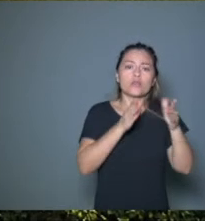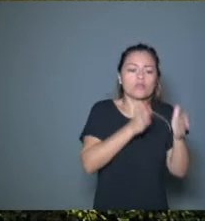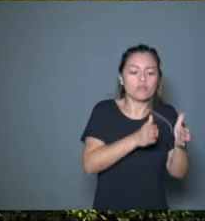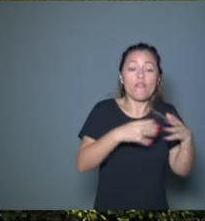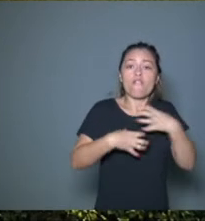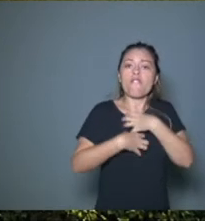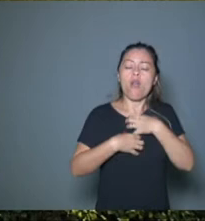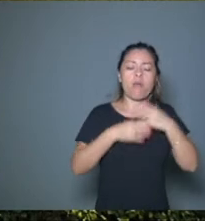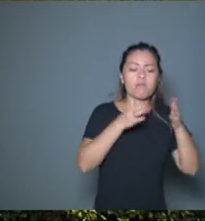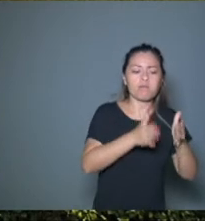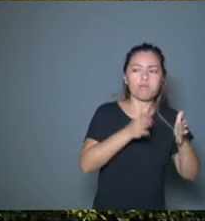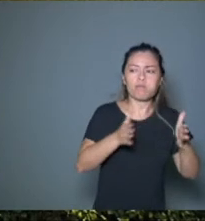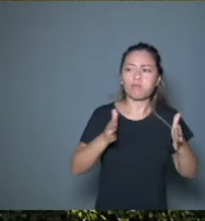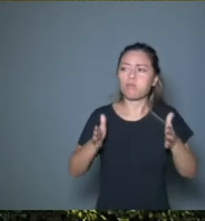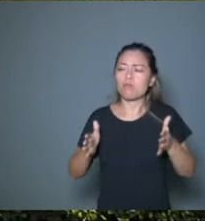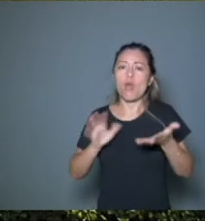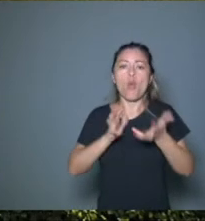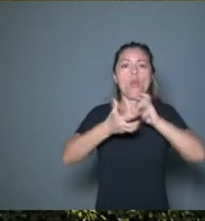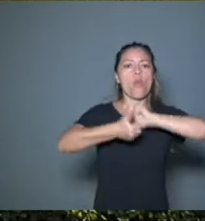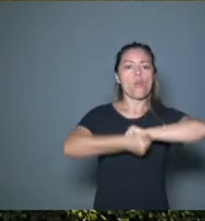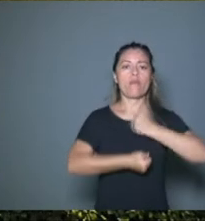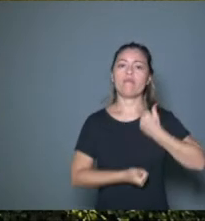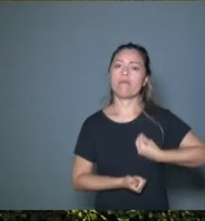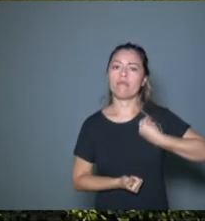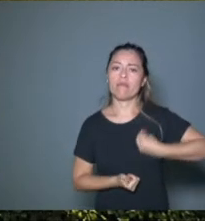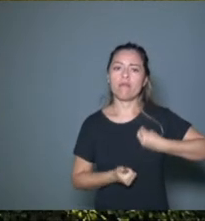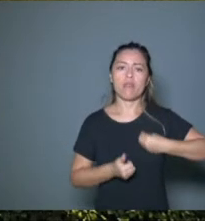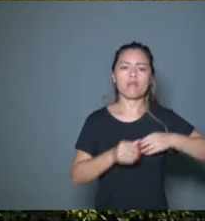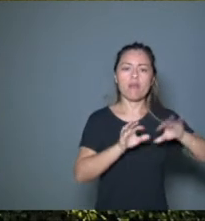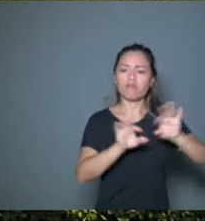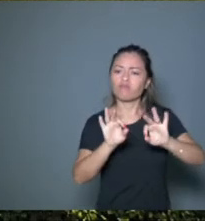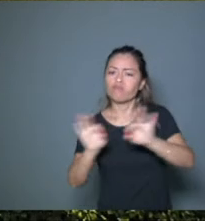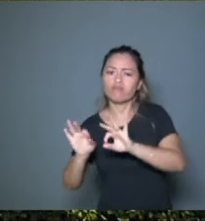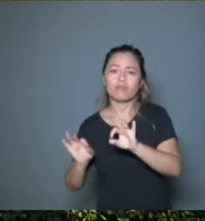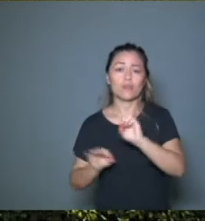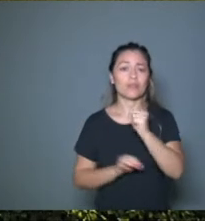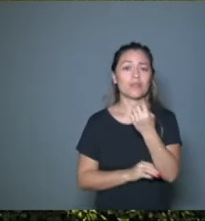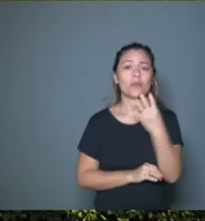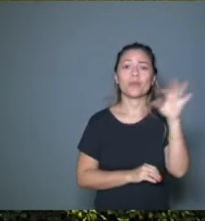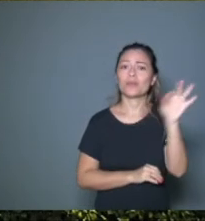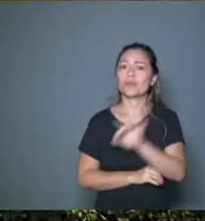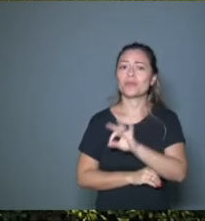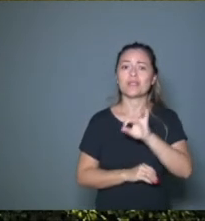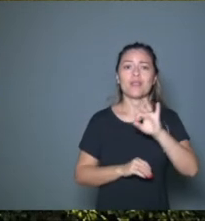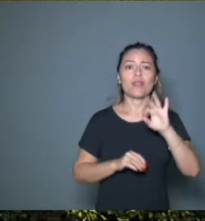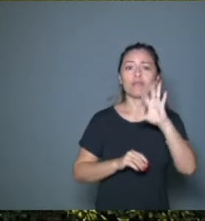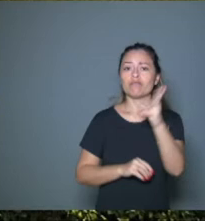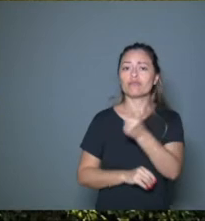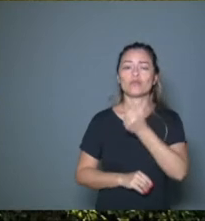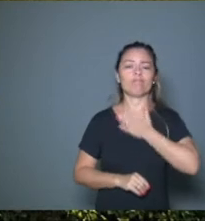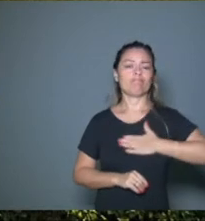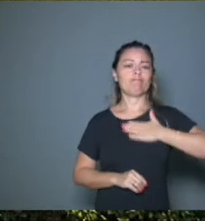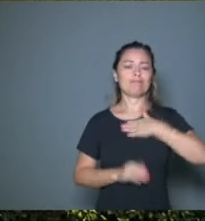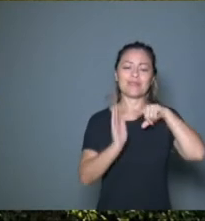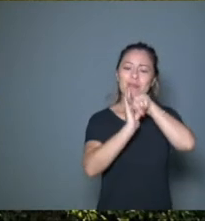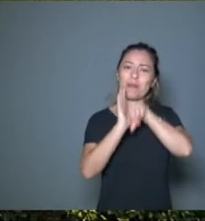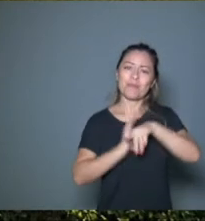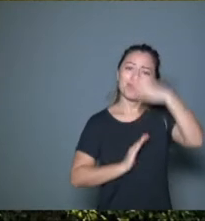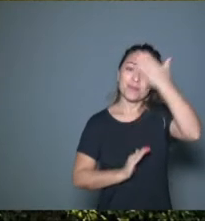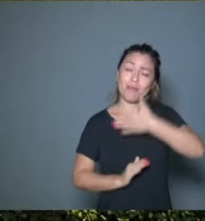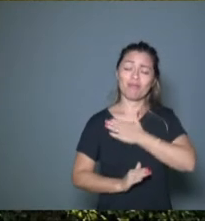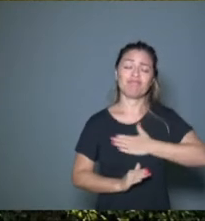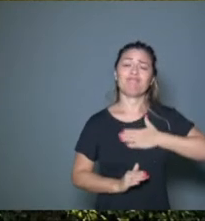longo do tempo, com tratamento, qualidade de vida, e nós estamos aí com 84% de nível de satisfação na empresa.